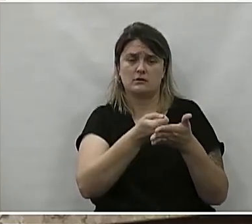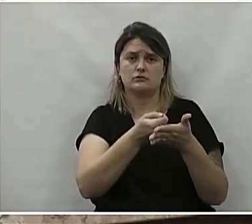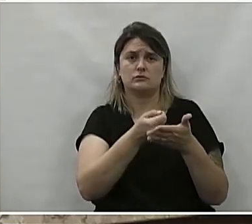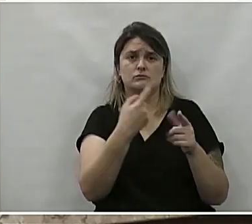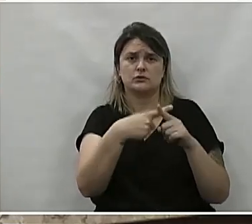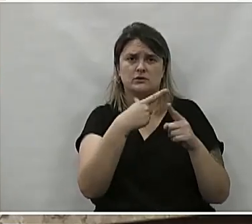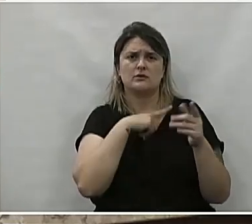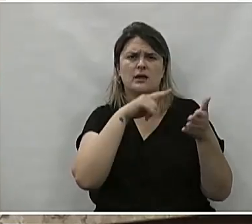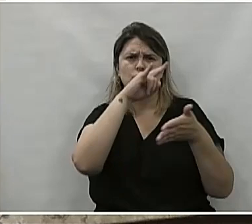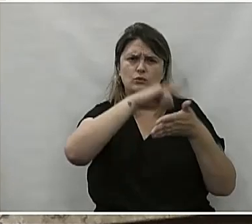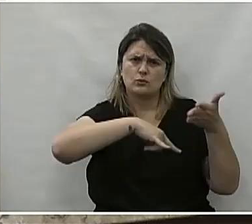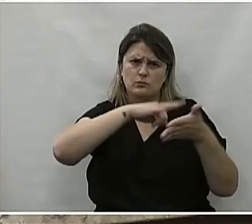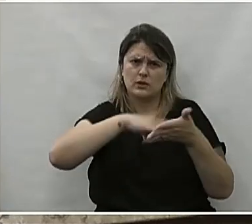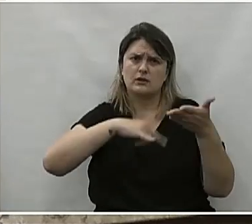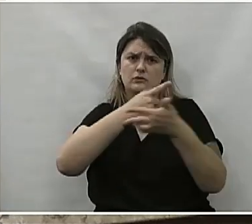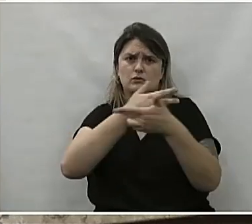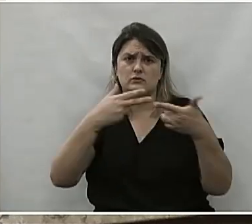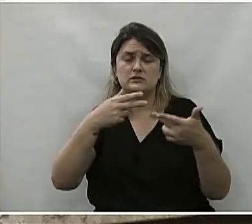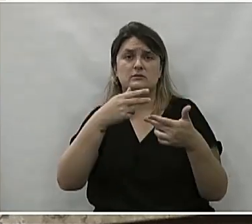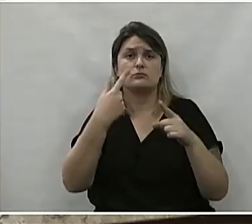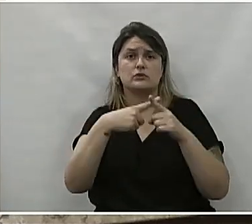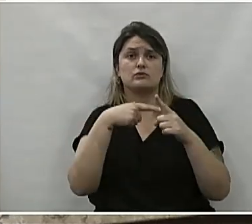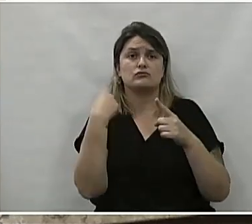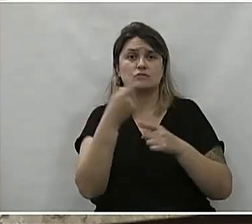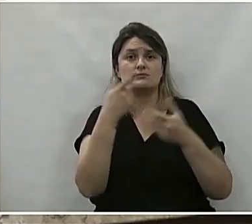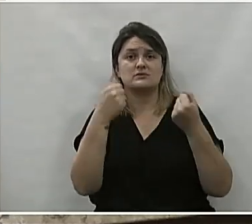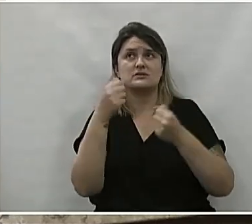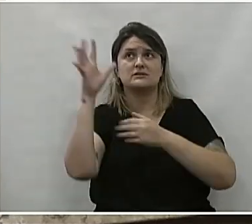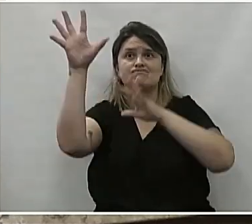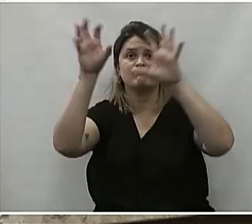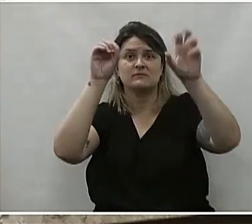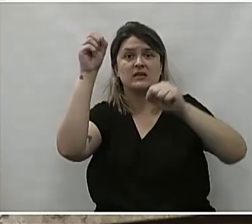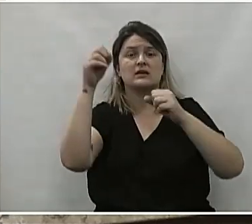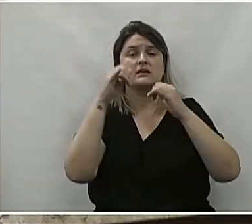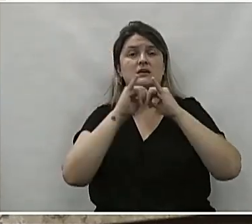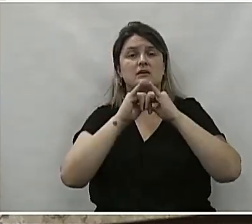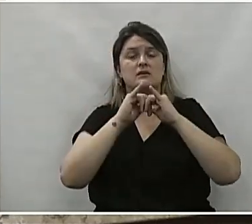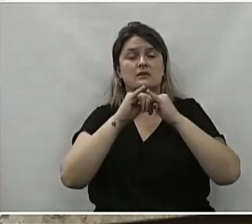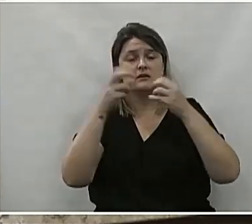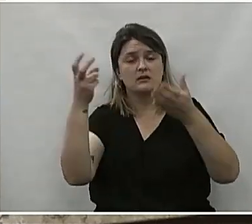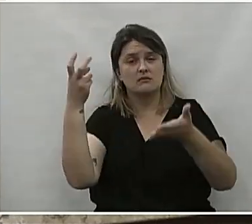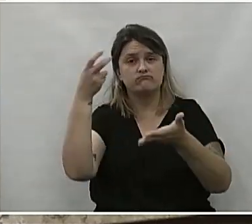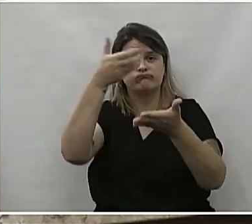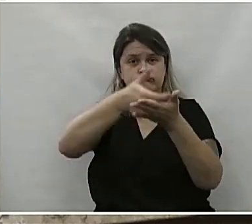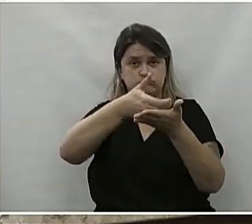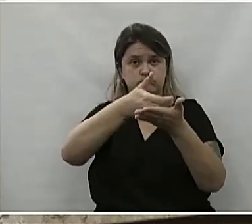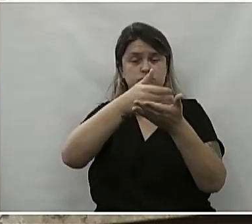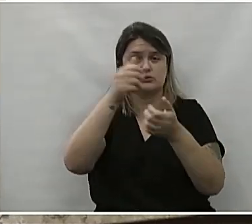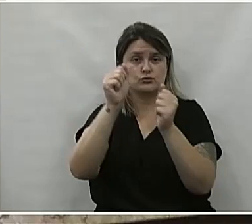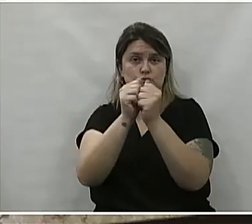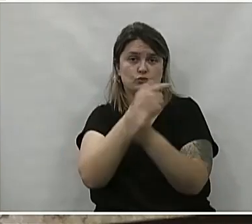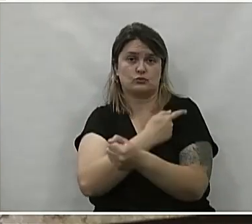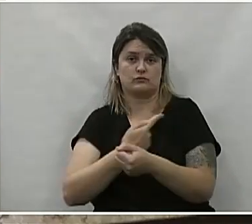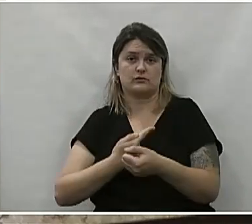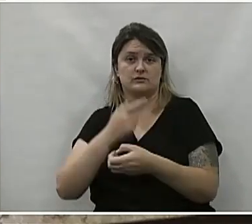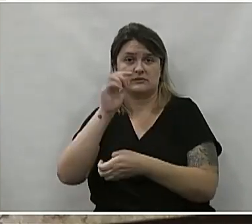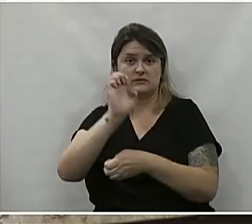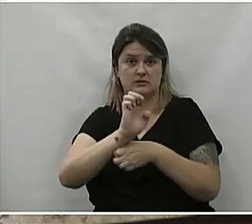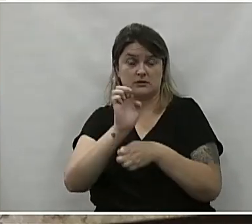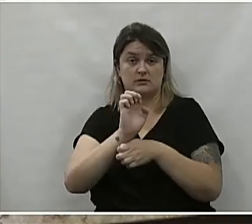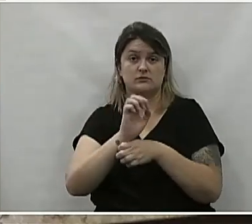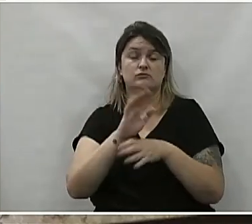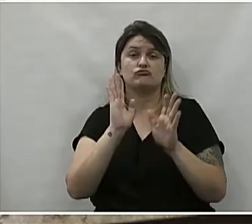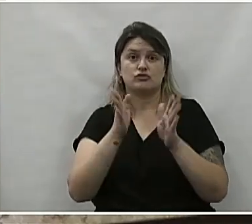município Para estar conseguindo Captar recursos Junto ao governo Do estado do Paraná A gente já encaminhou Está bem